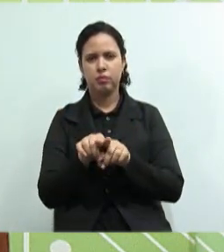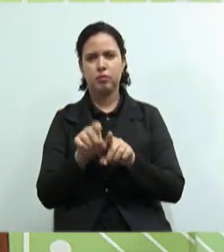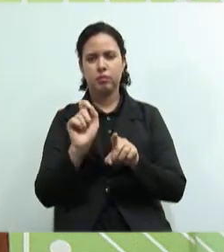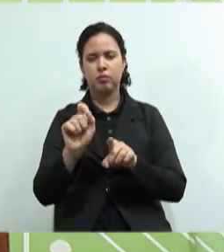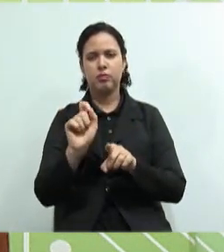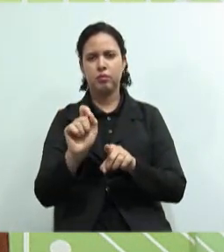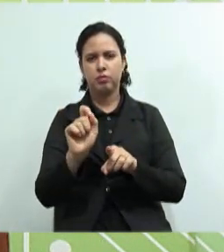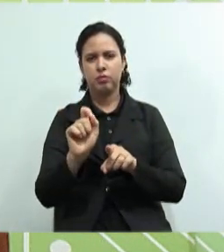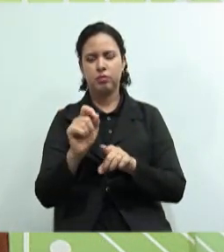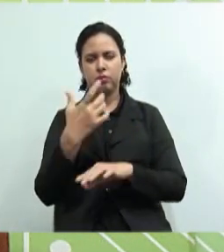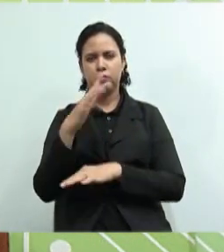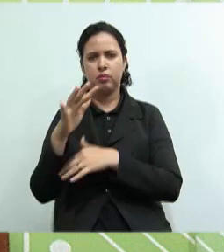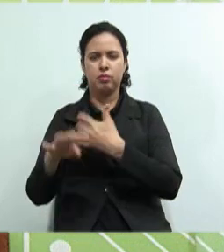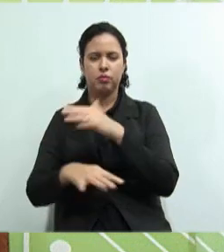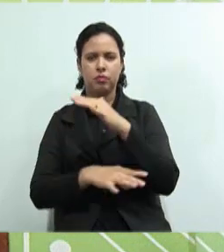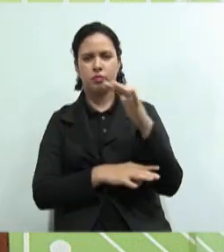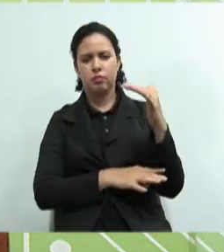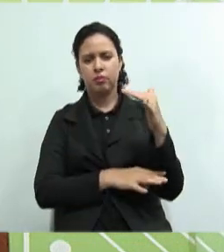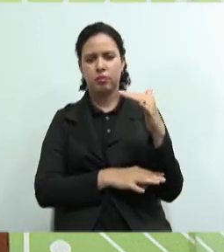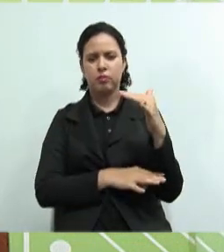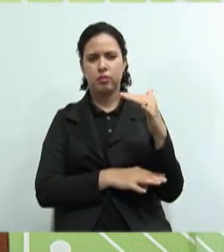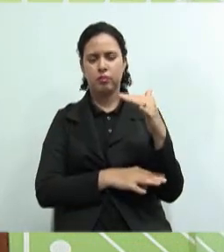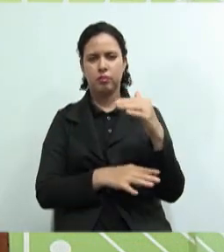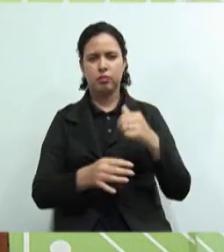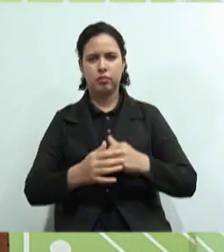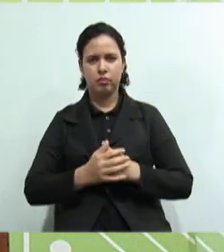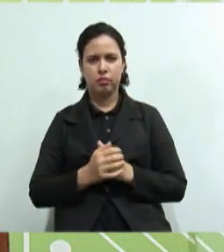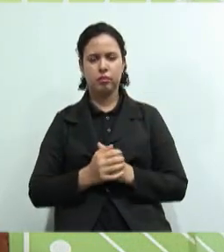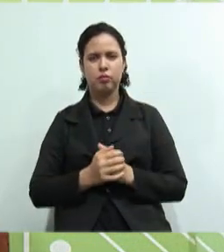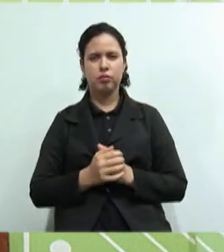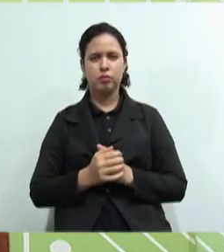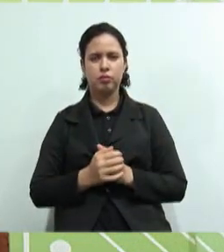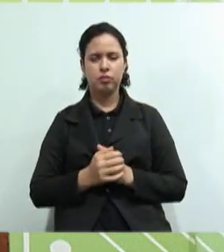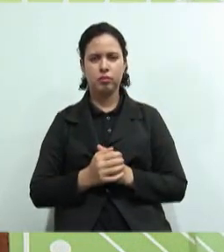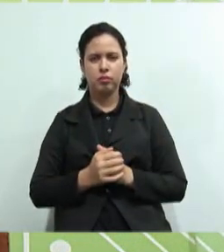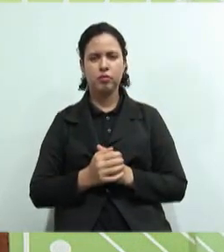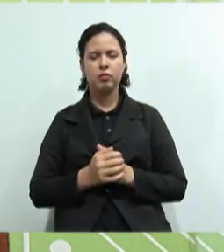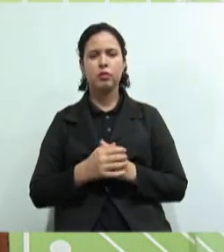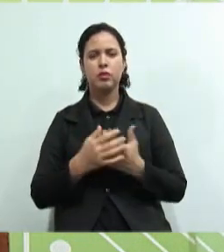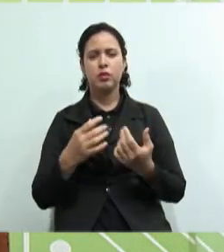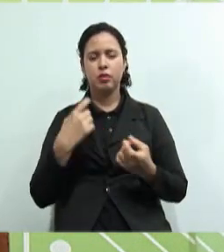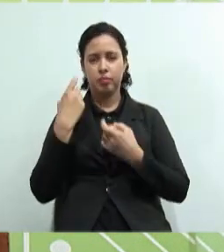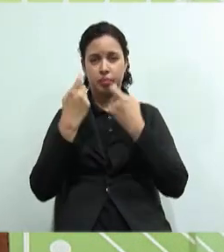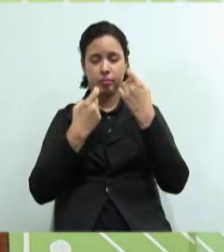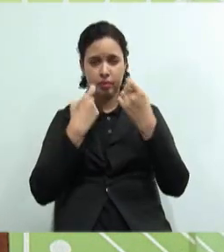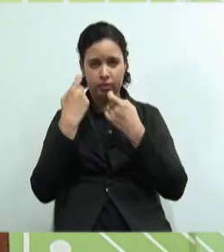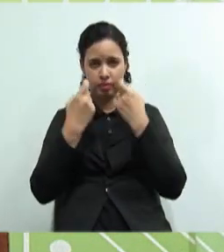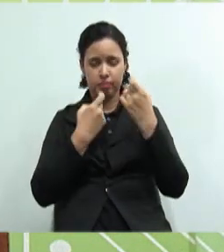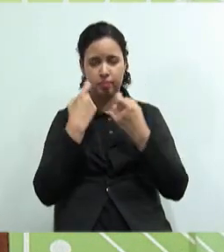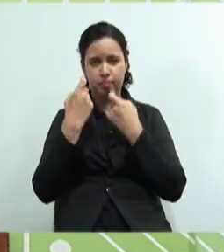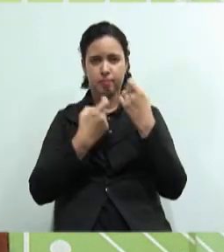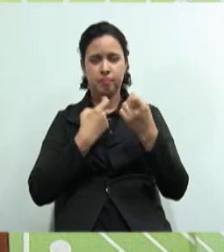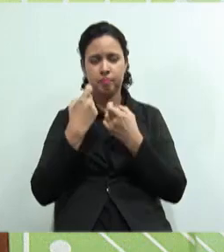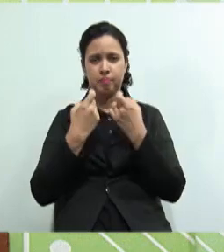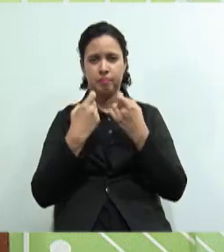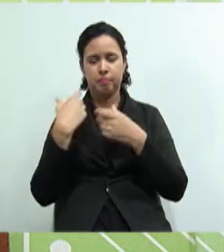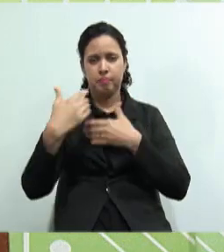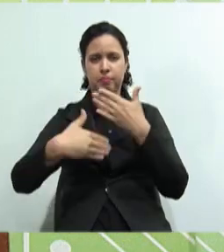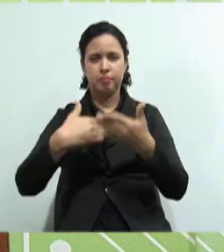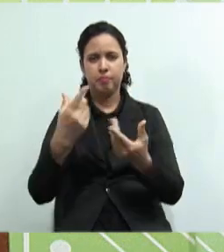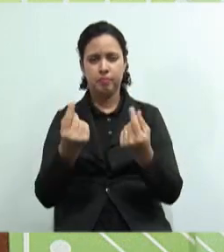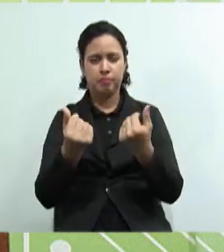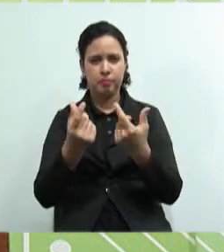questão ambiental e também na viabilidade econômica. Não adianta a gente pensar em desenvolvimento econômico e falar só